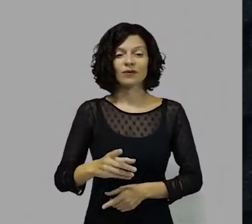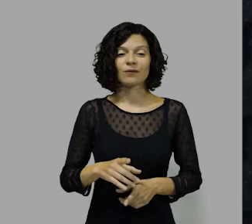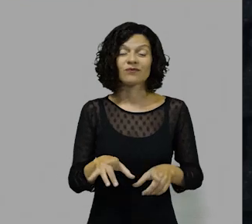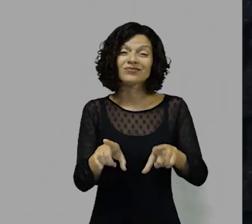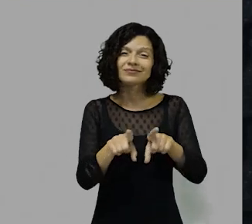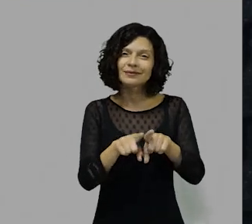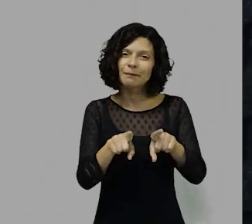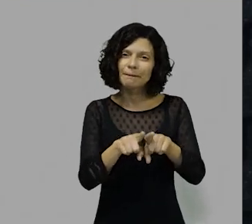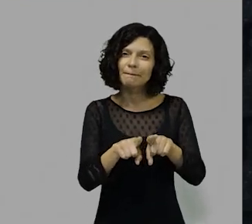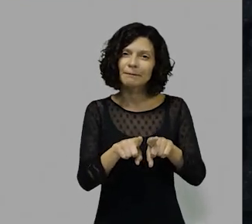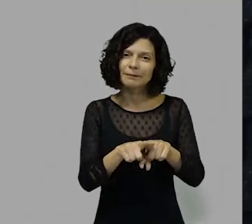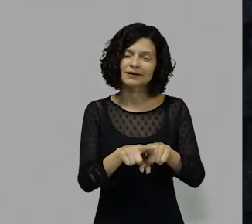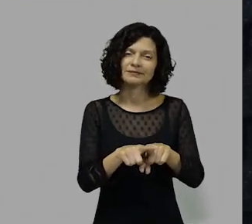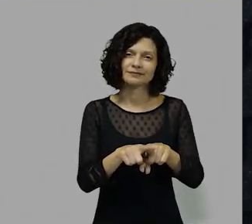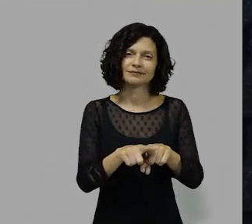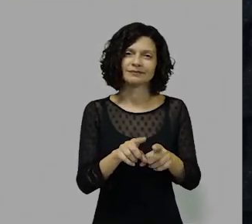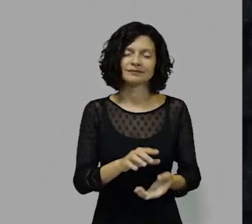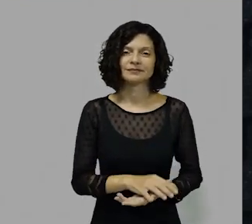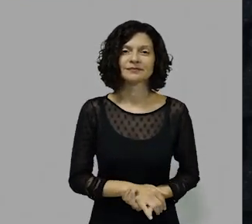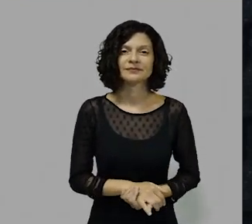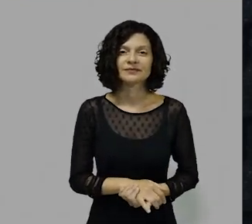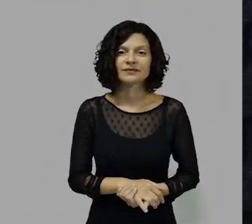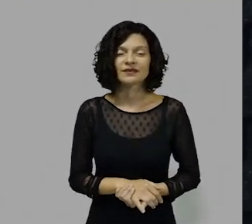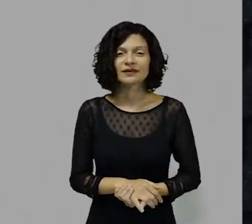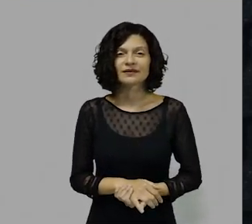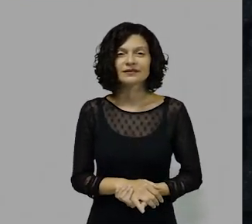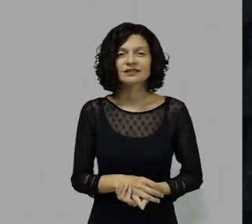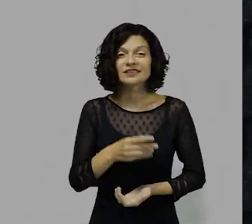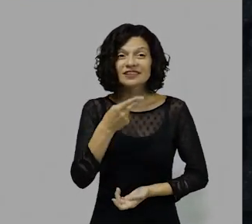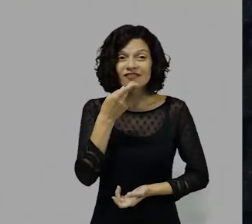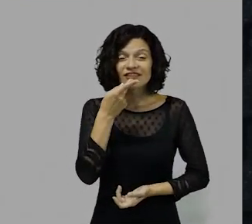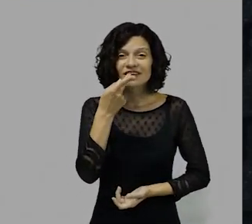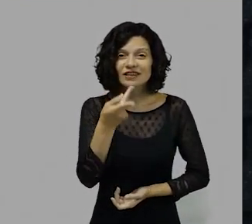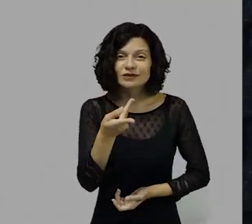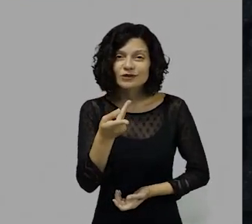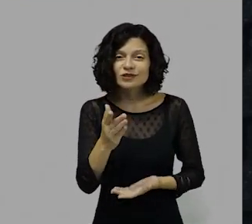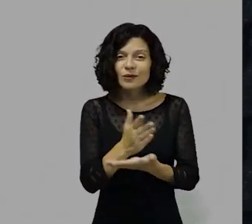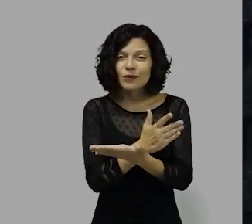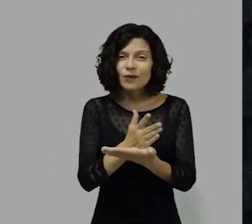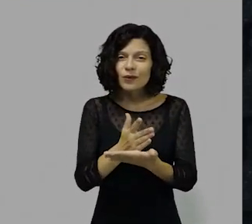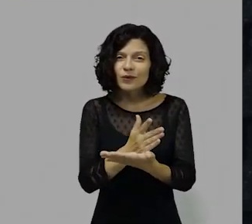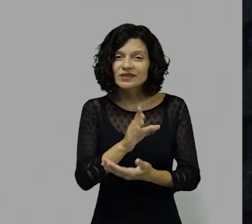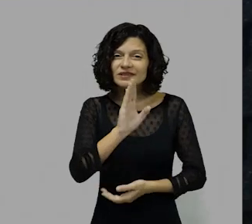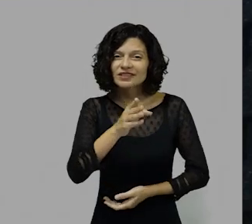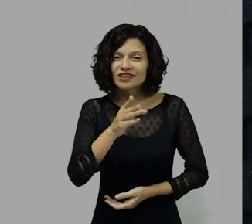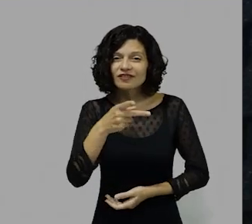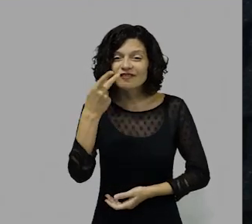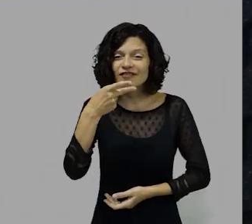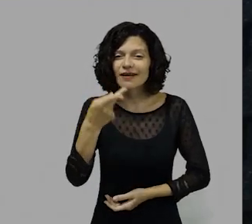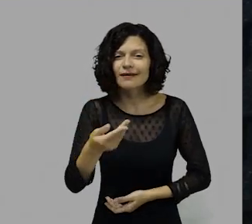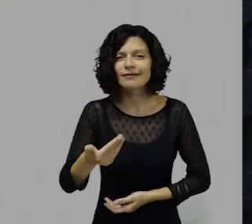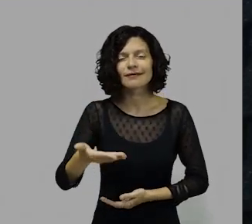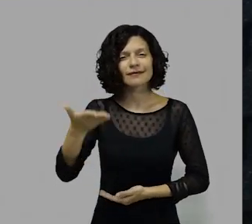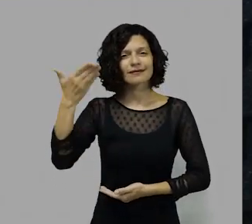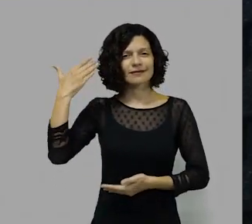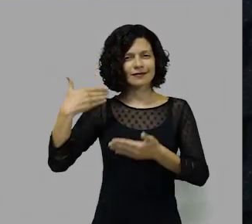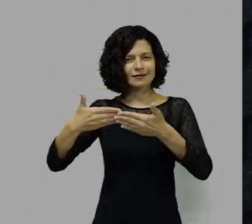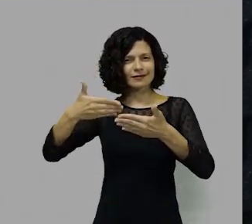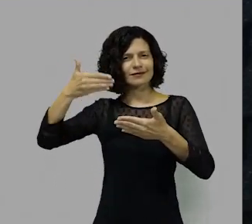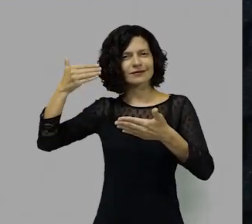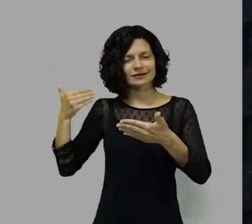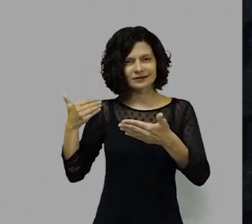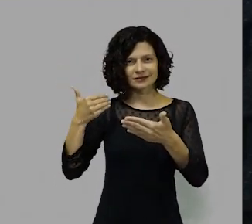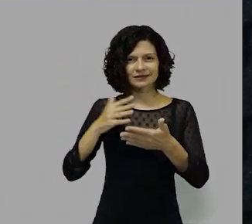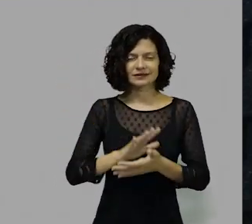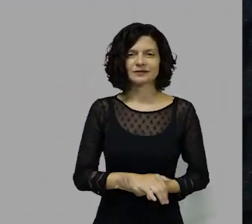quisesse anteceder uma comunicação que foi mencionada anteriormente. E o also é o também no começo ou meio da frase,